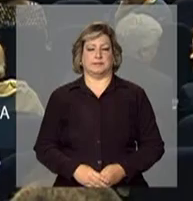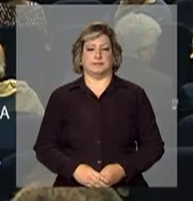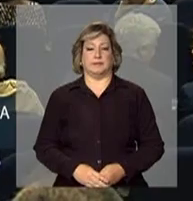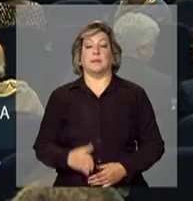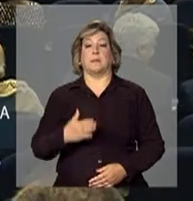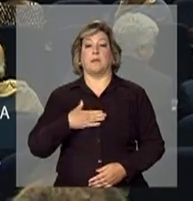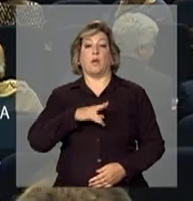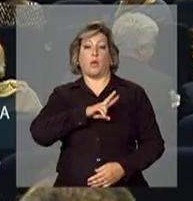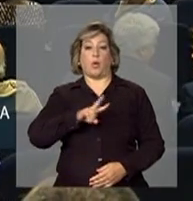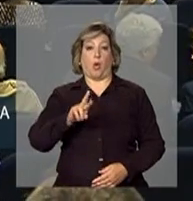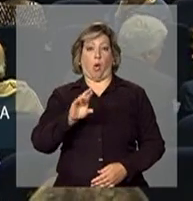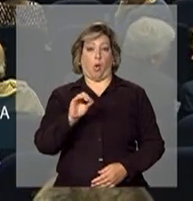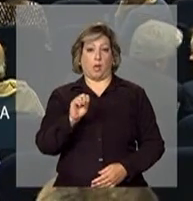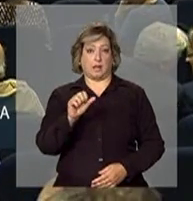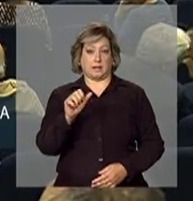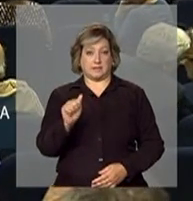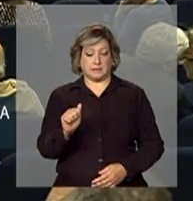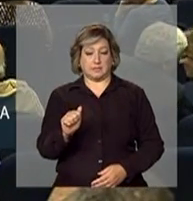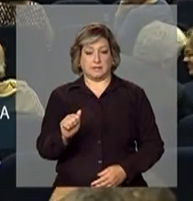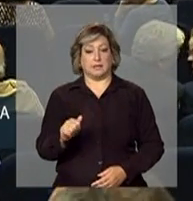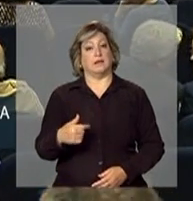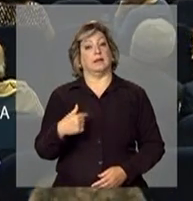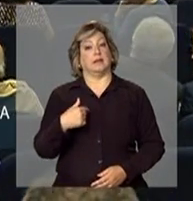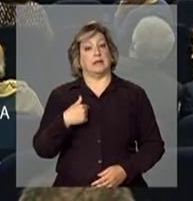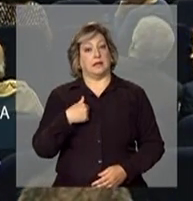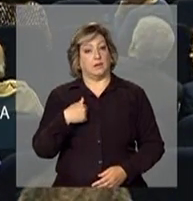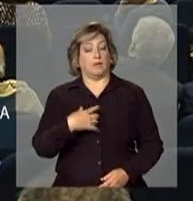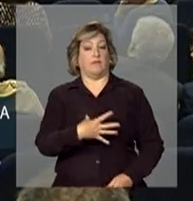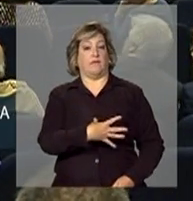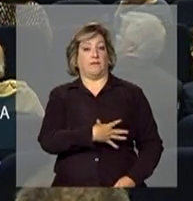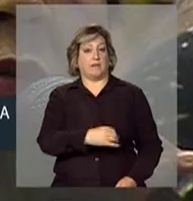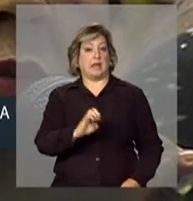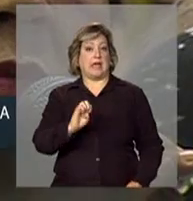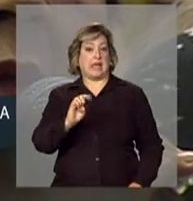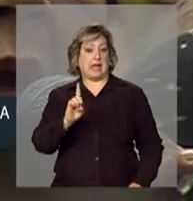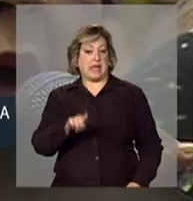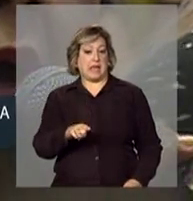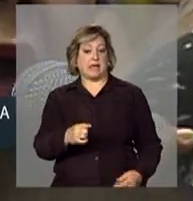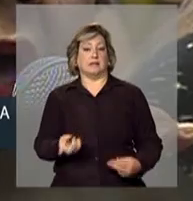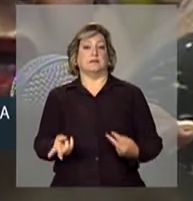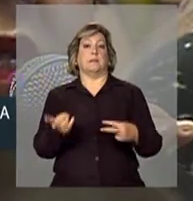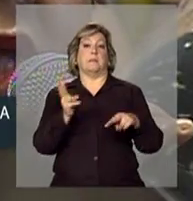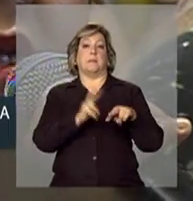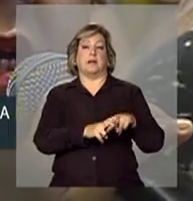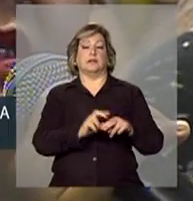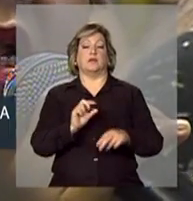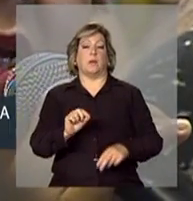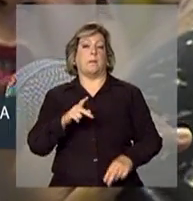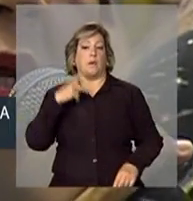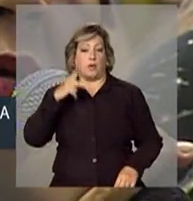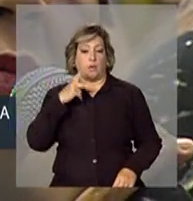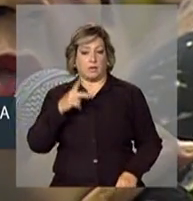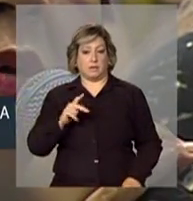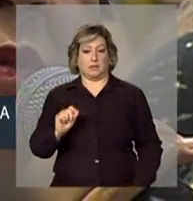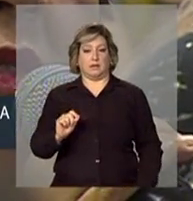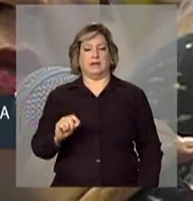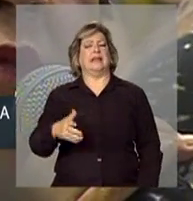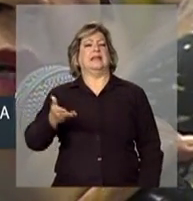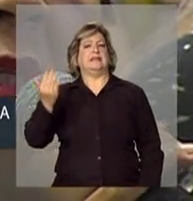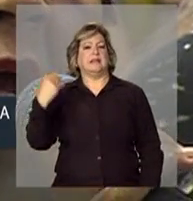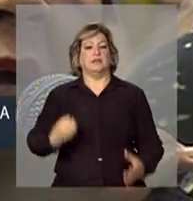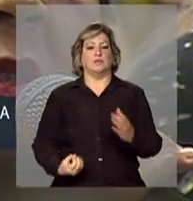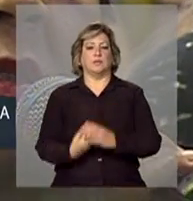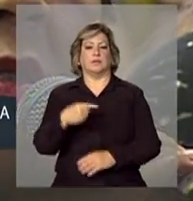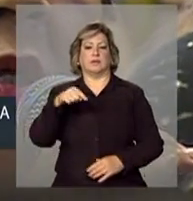Meu nome é Rosa, sou filha de ex-preso político. E desde a instalação da Comissão